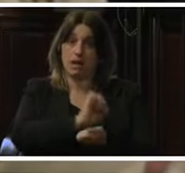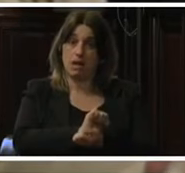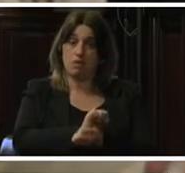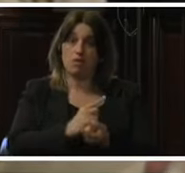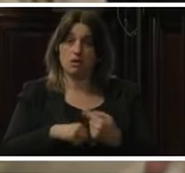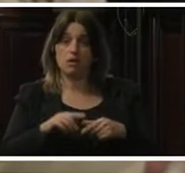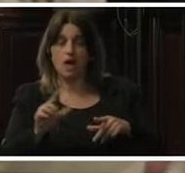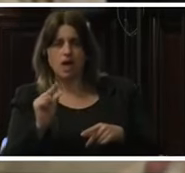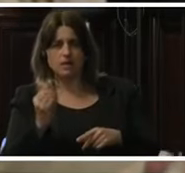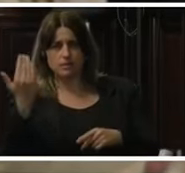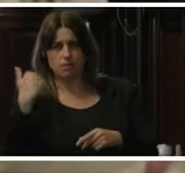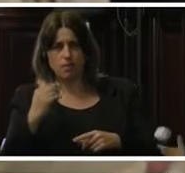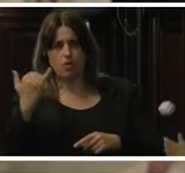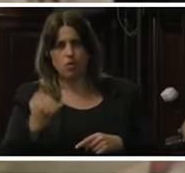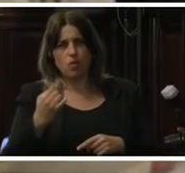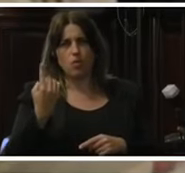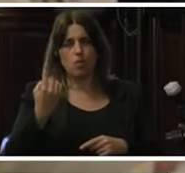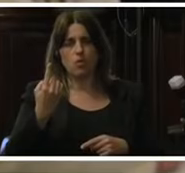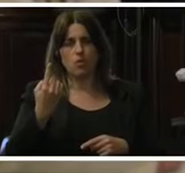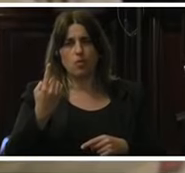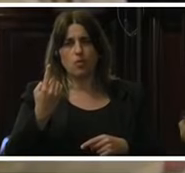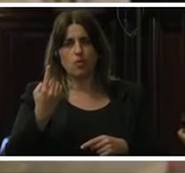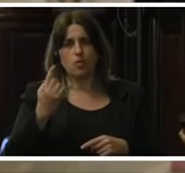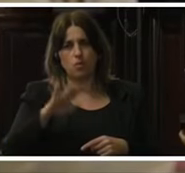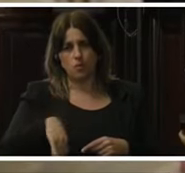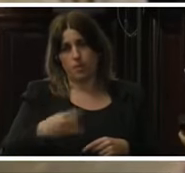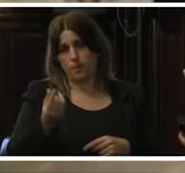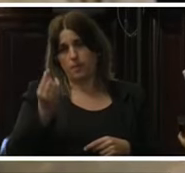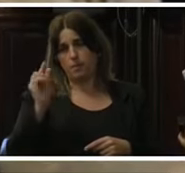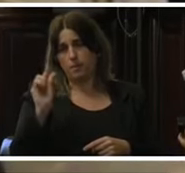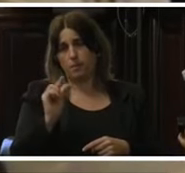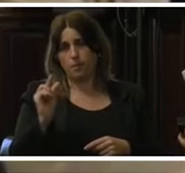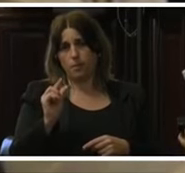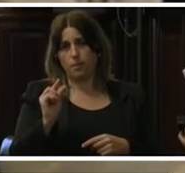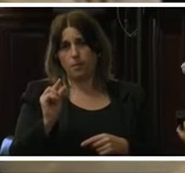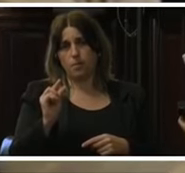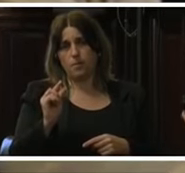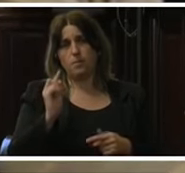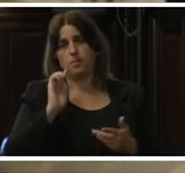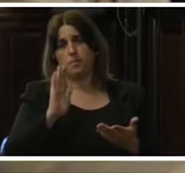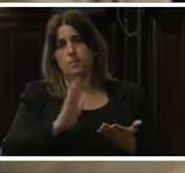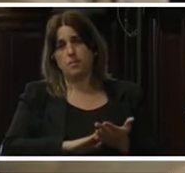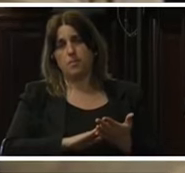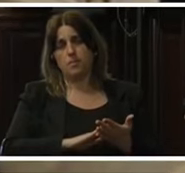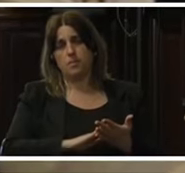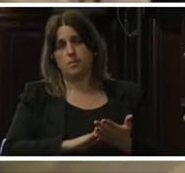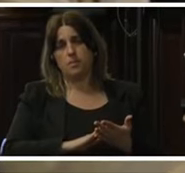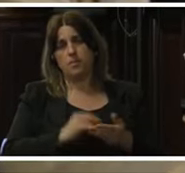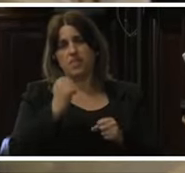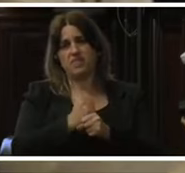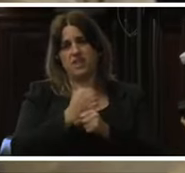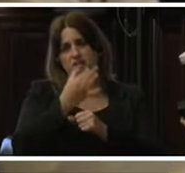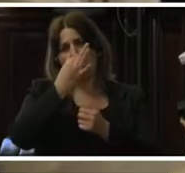ainda que menor número a manutenção é do do trabalho escravo nem especialmente em relação aos povos indígenas